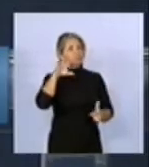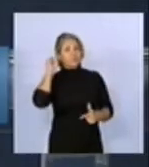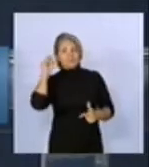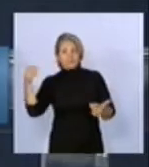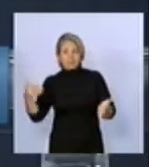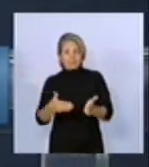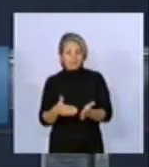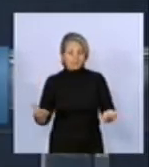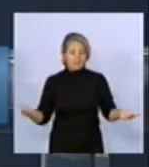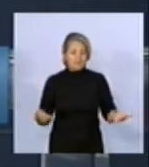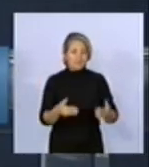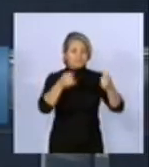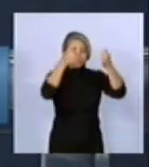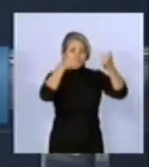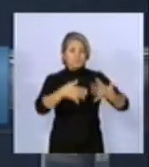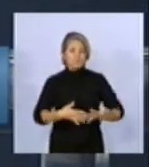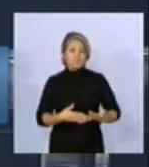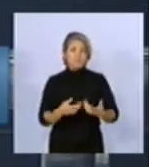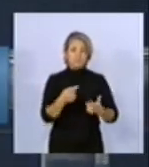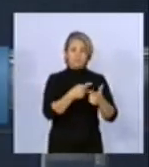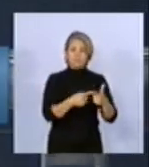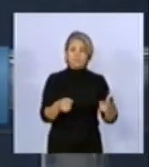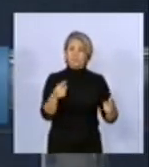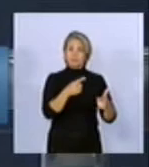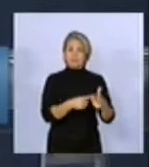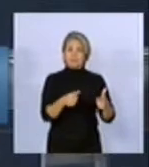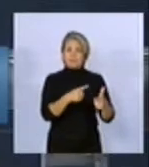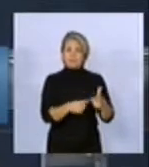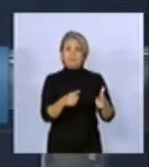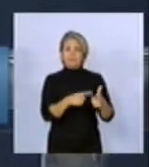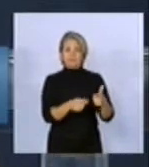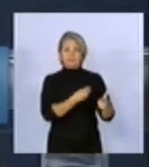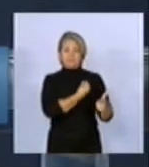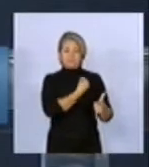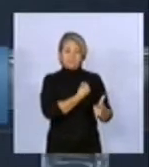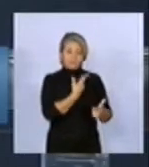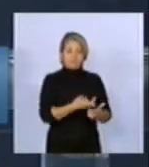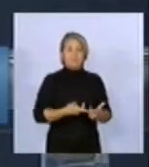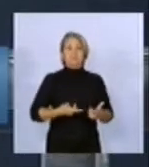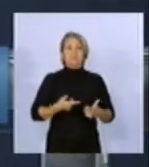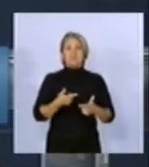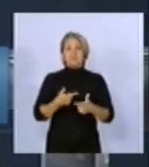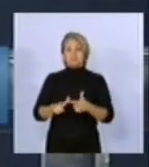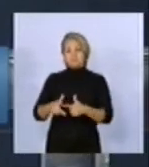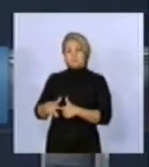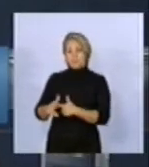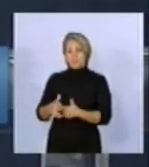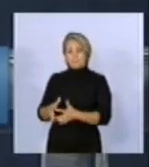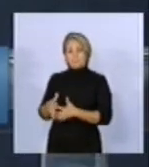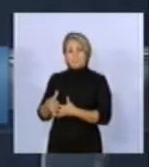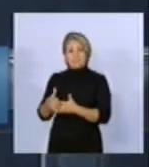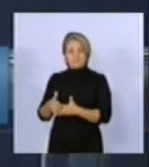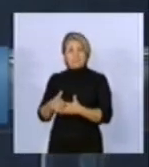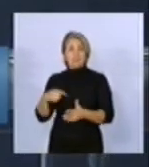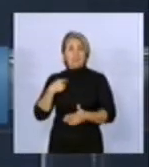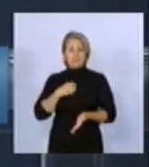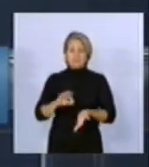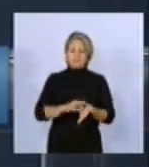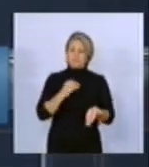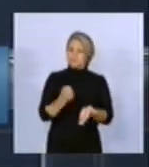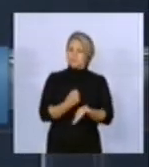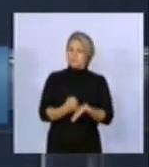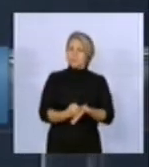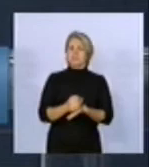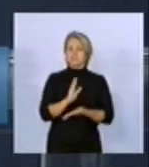com relação à situação de mecanização é importante nova assinamos um